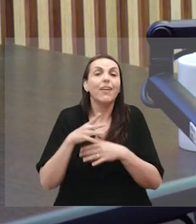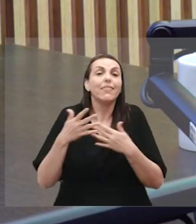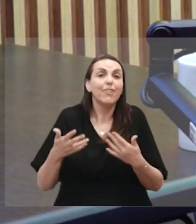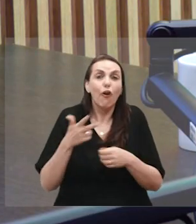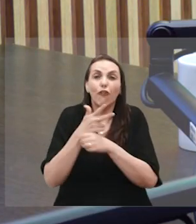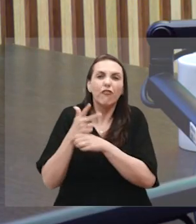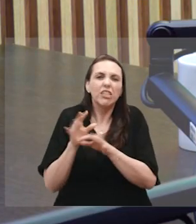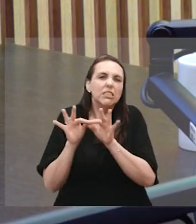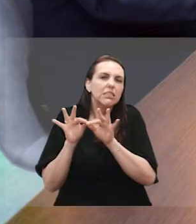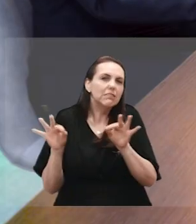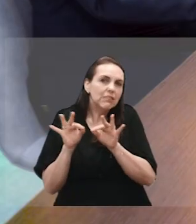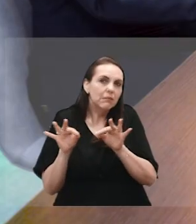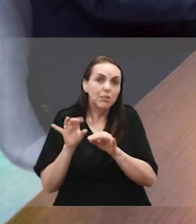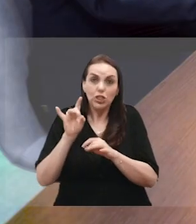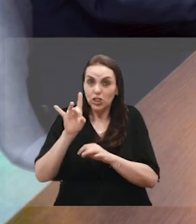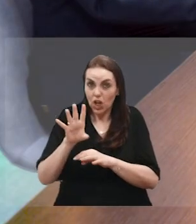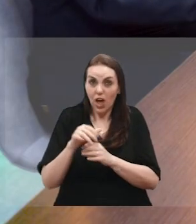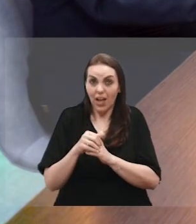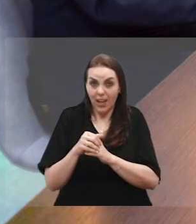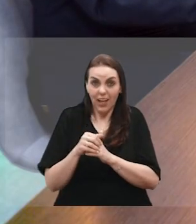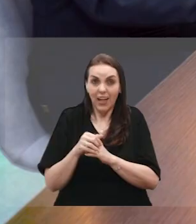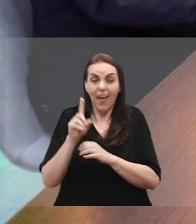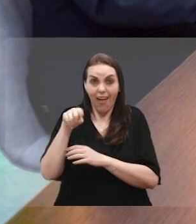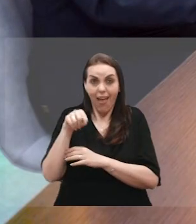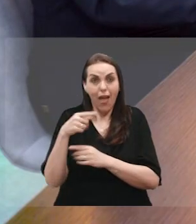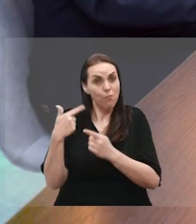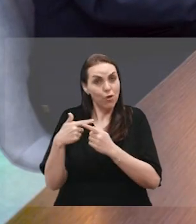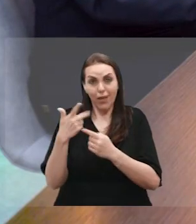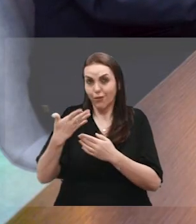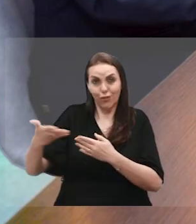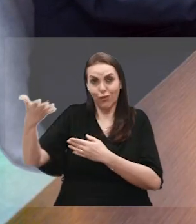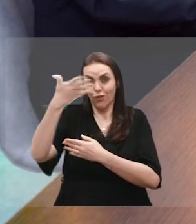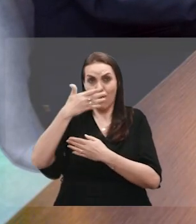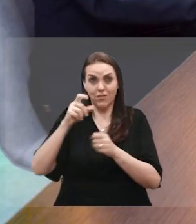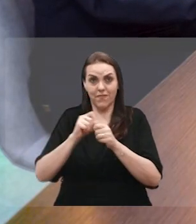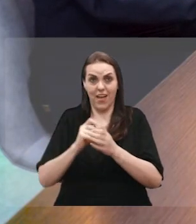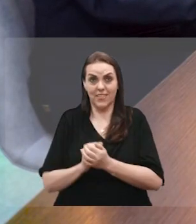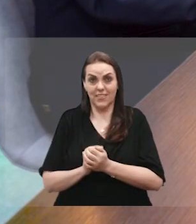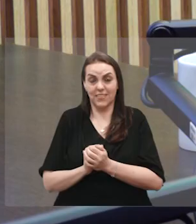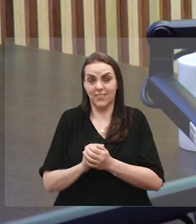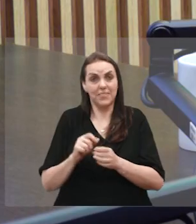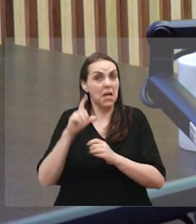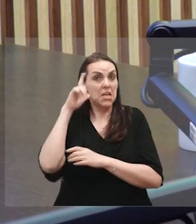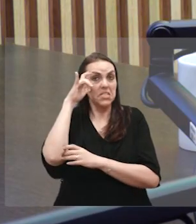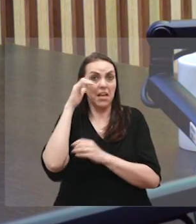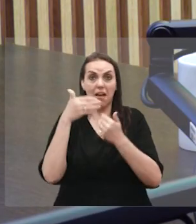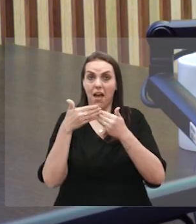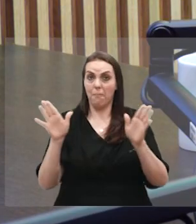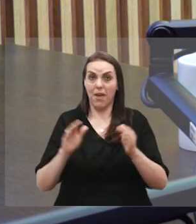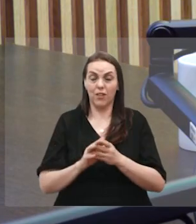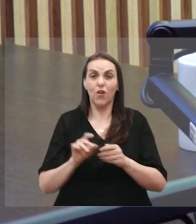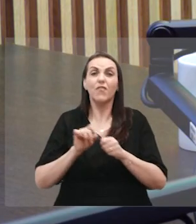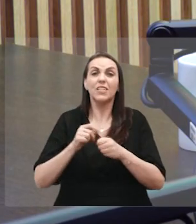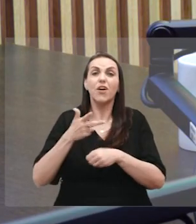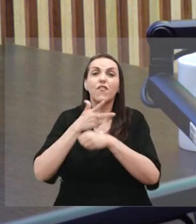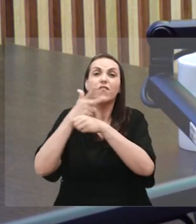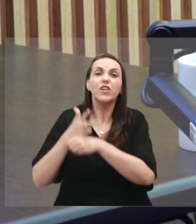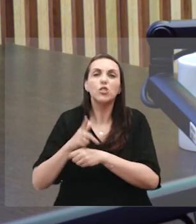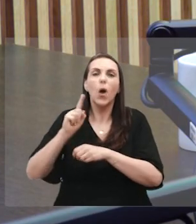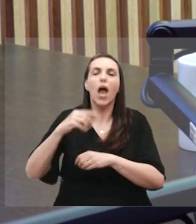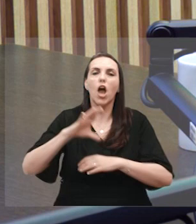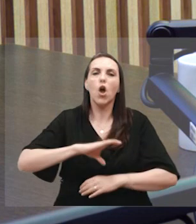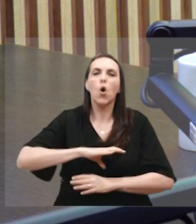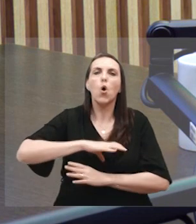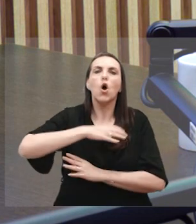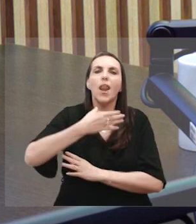só videozinho, eu costumo dizer que por que todo mundo não faz? O Instagram tá aberto para todo mundo fazer. Para te fazer um vídeo tem que ter coragem. A